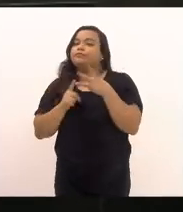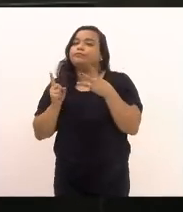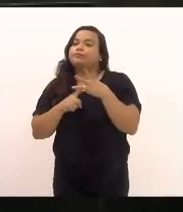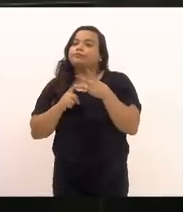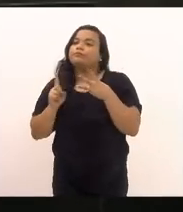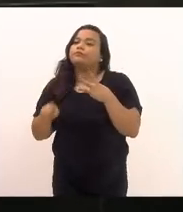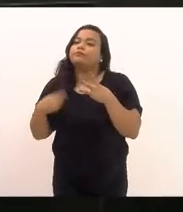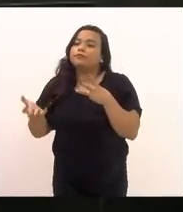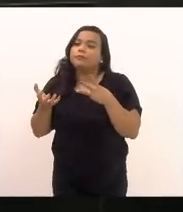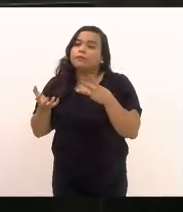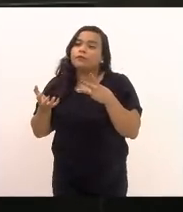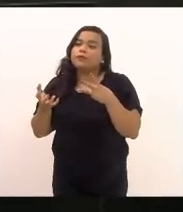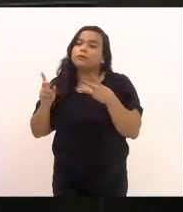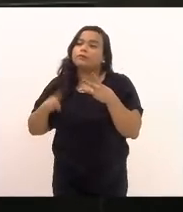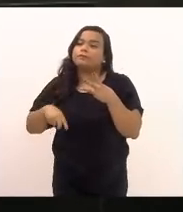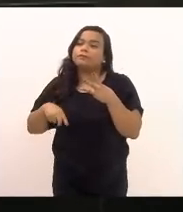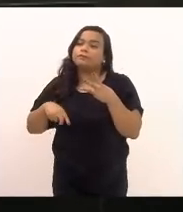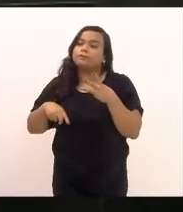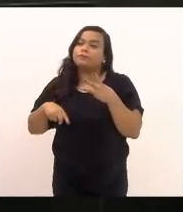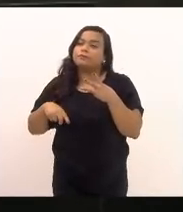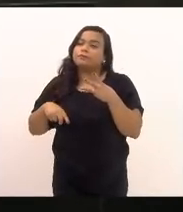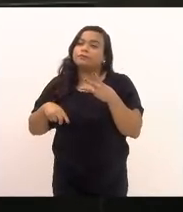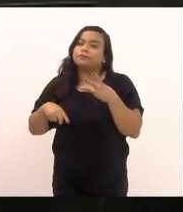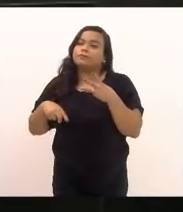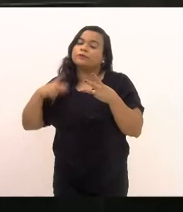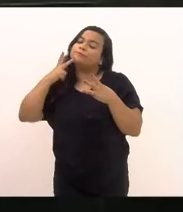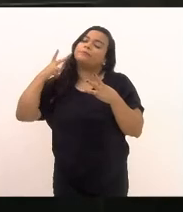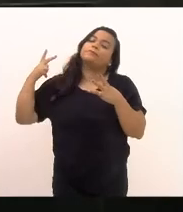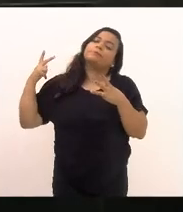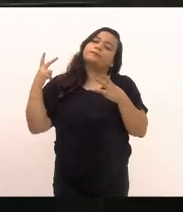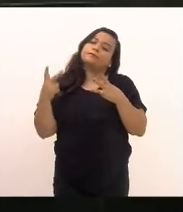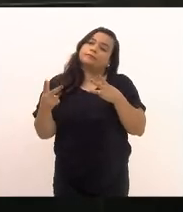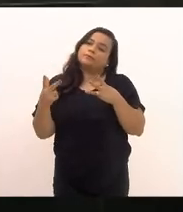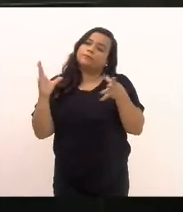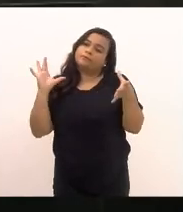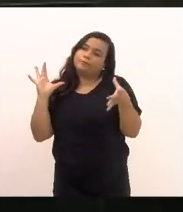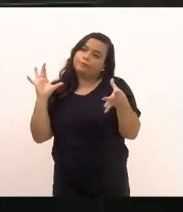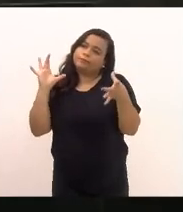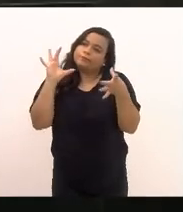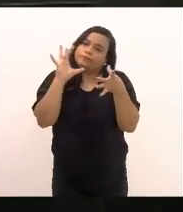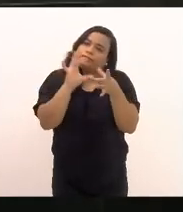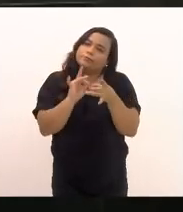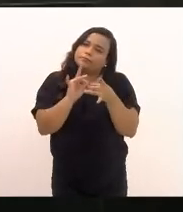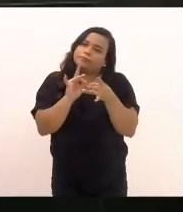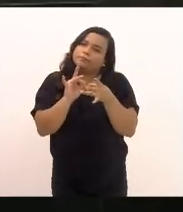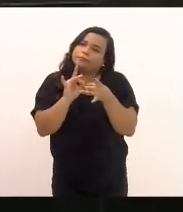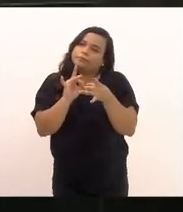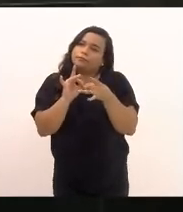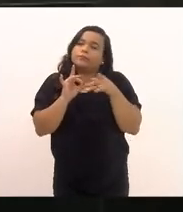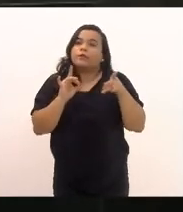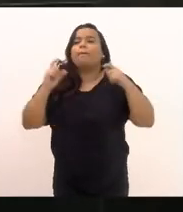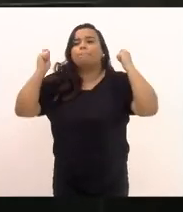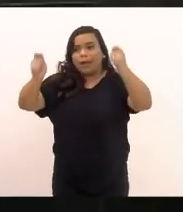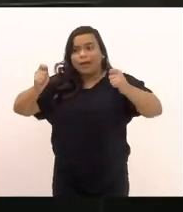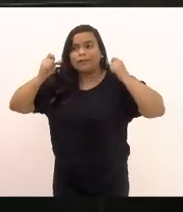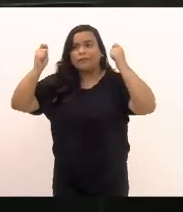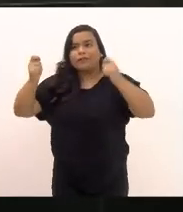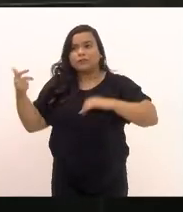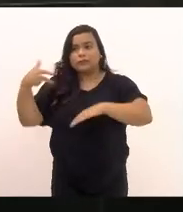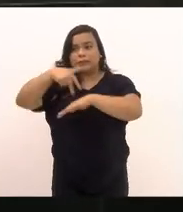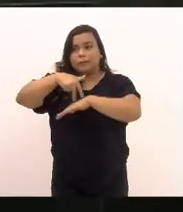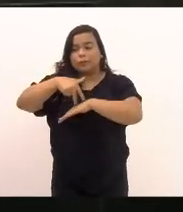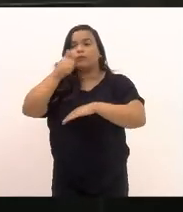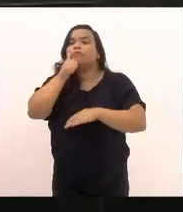quero aqui destacar, fazendo coro, deputada Tia Ju, fazendo coro à manifestação aqui da tribuna da deputada